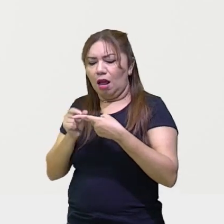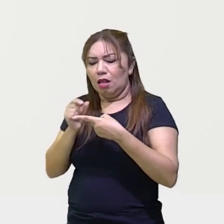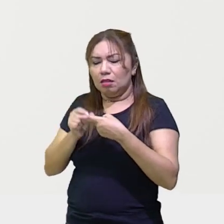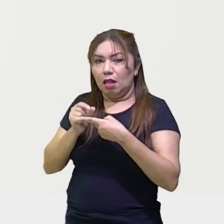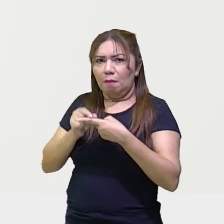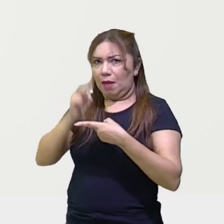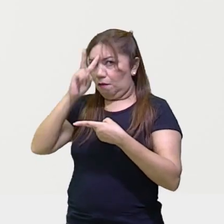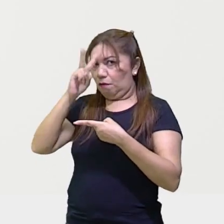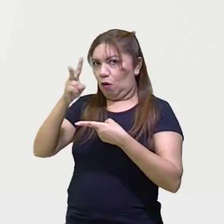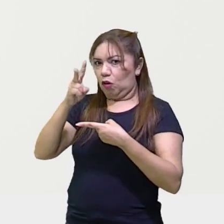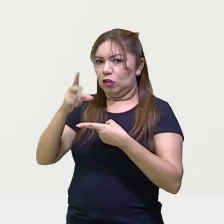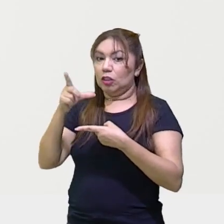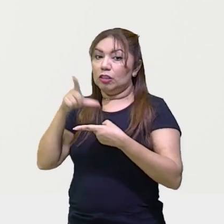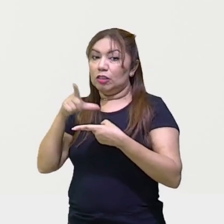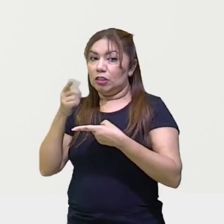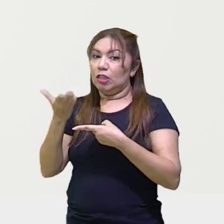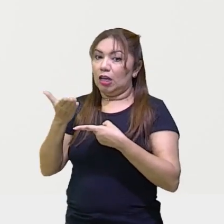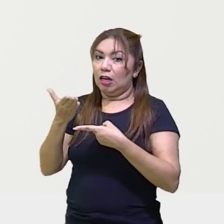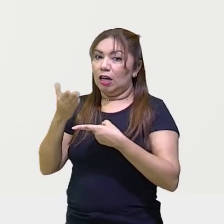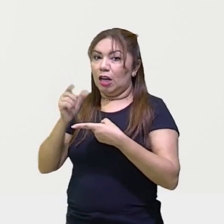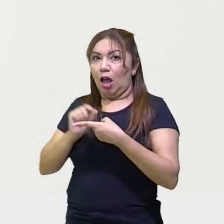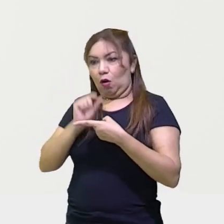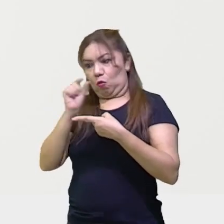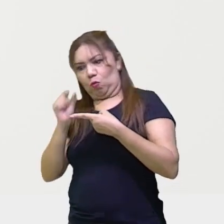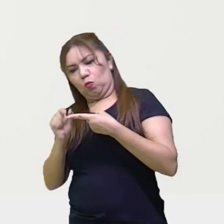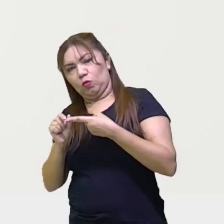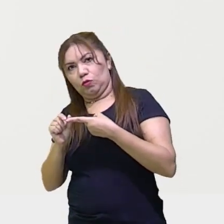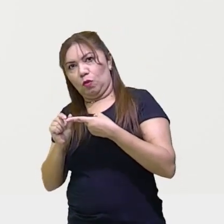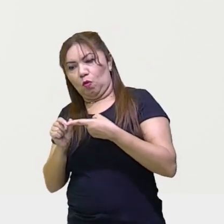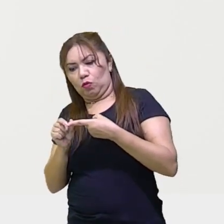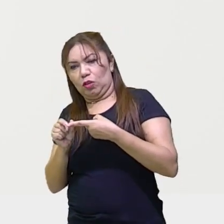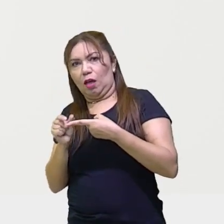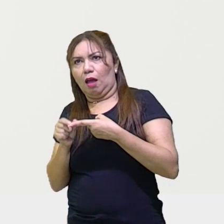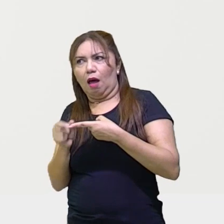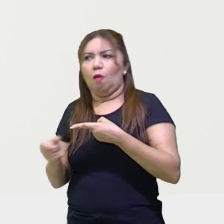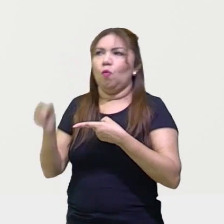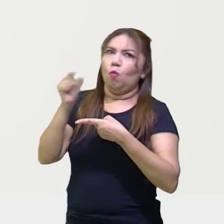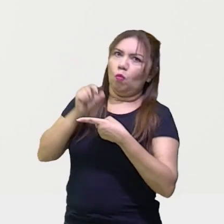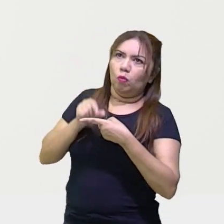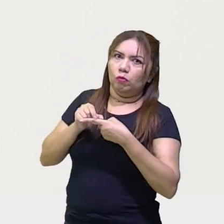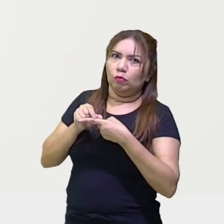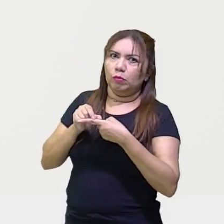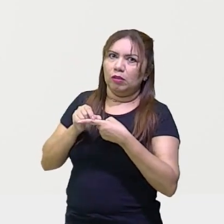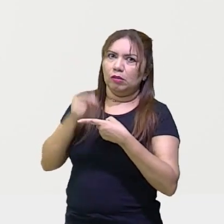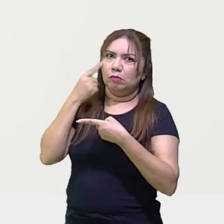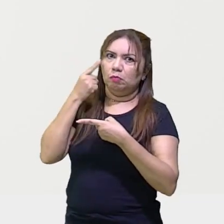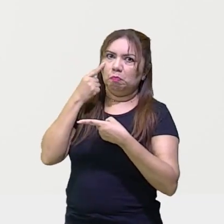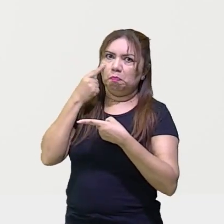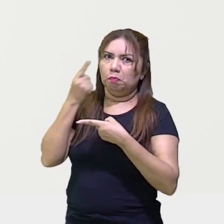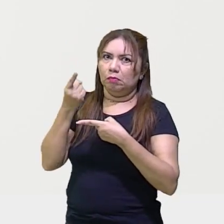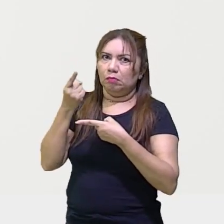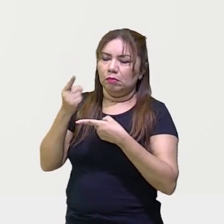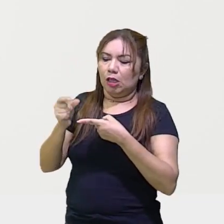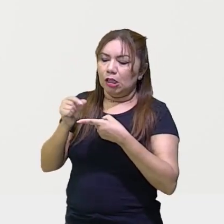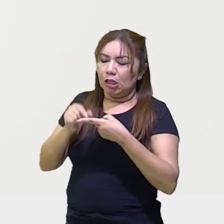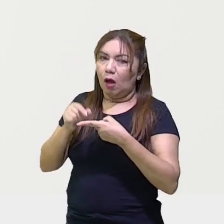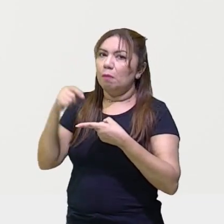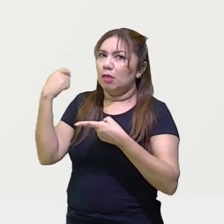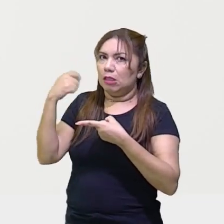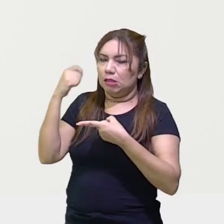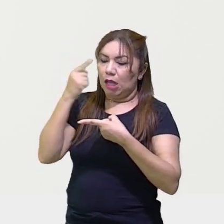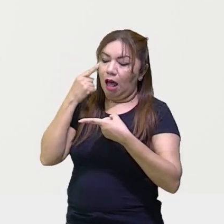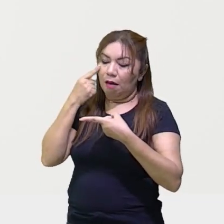está localizada, se é na última sílaba ou se é na penúltima sílaba. Onde ela